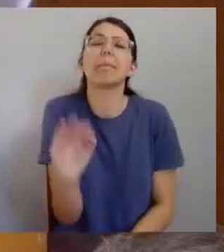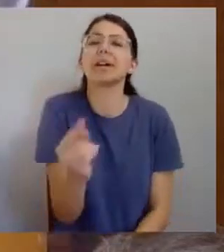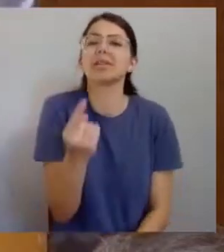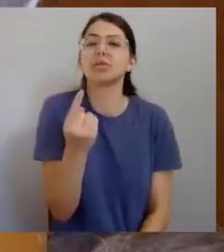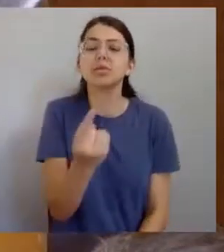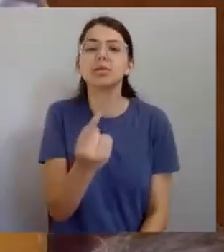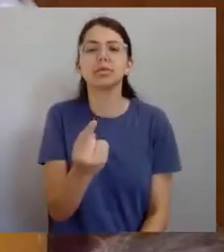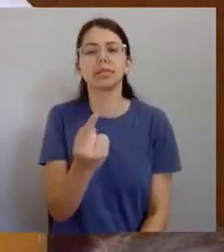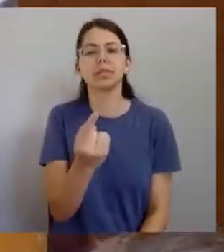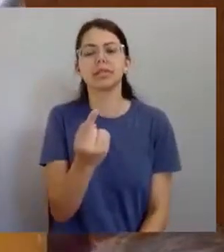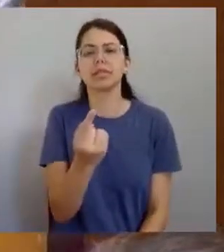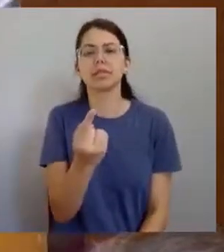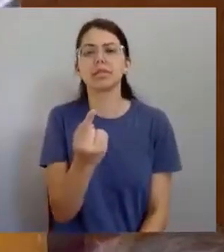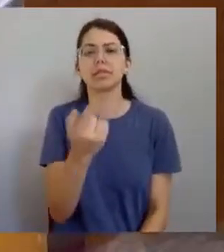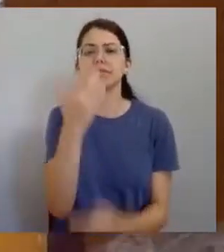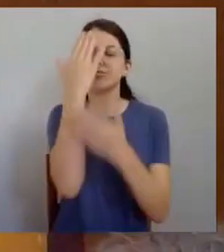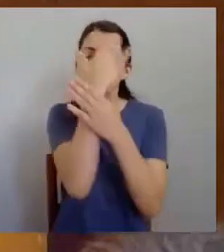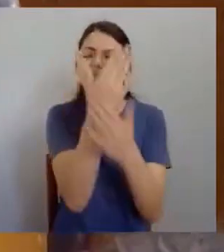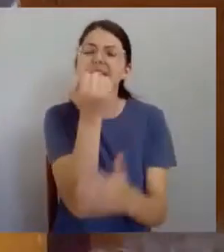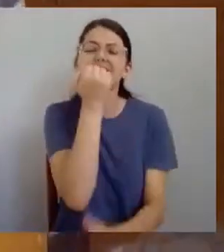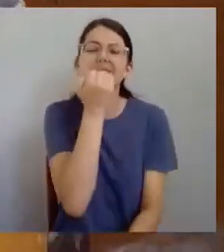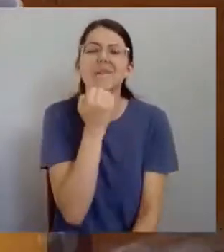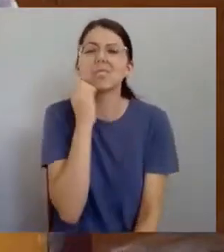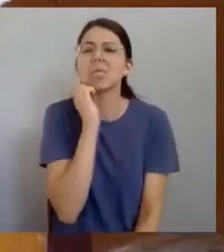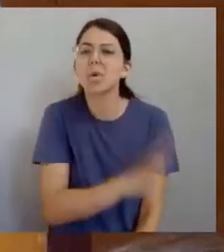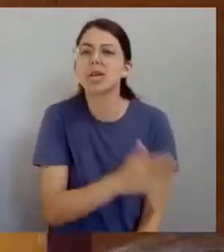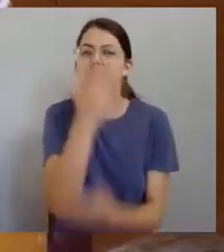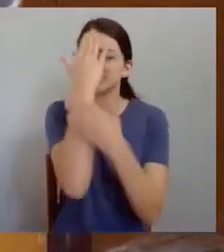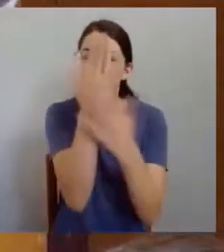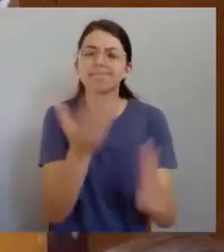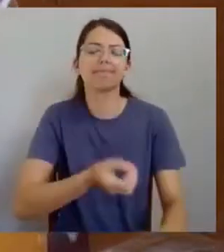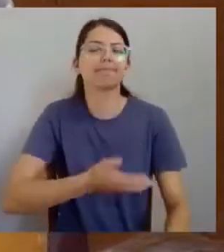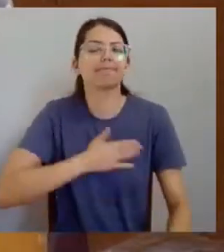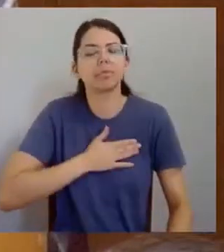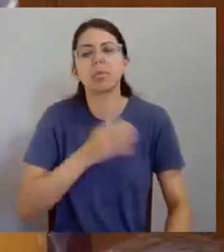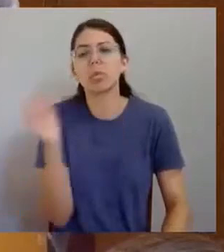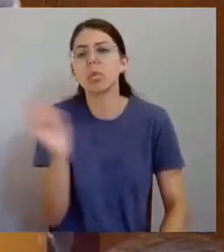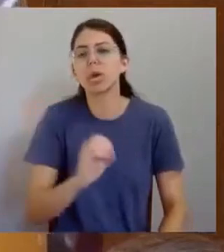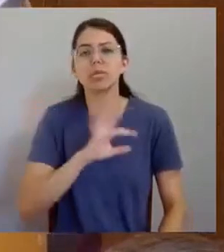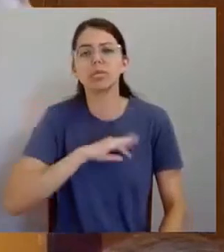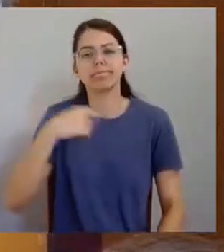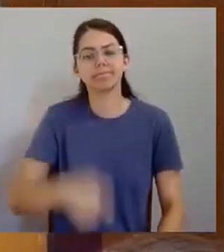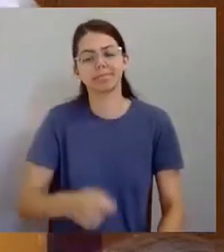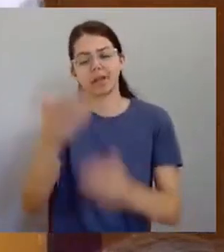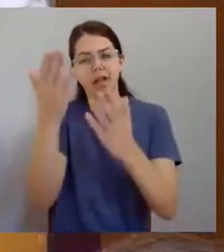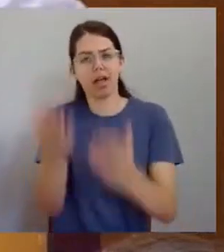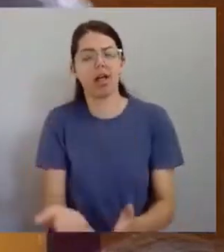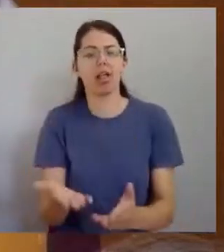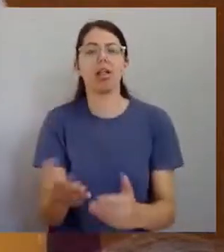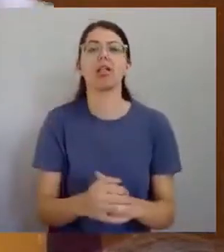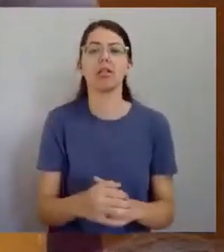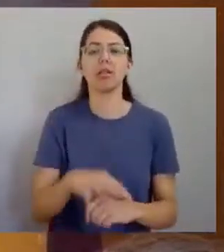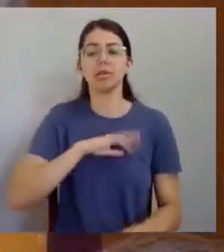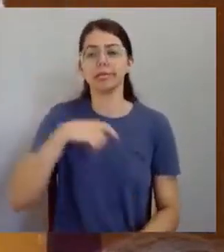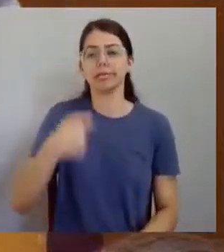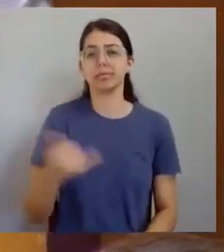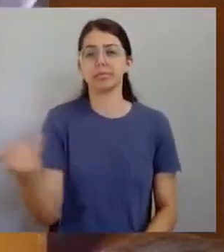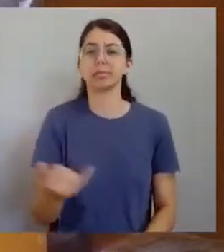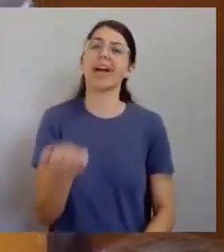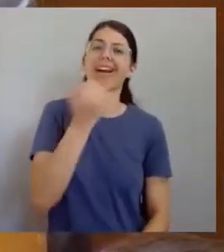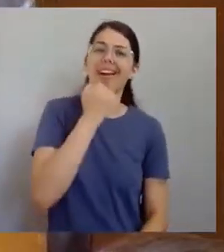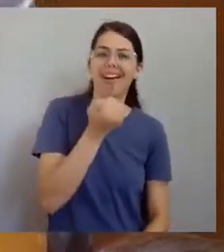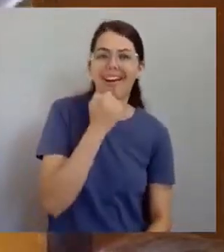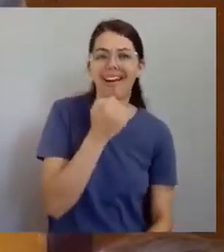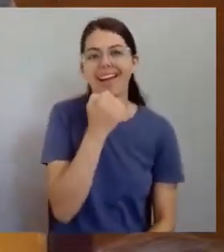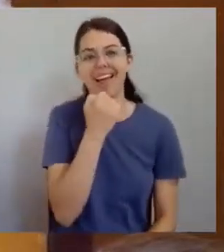desgosto democrático, da falta de paixão pela democracia que o Sr. Presidente da Câmara, Isaltino Moraes, tem. O Sr. Vice-Presidente ri-se, desdenha da